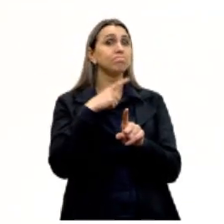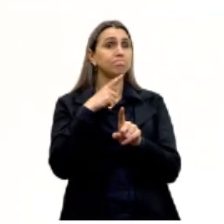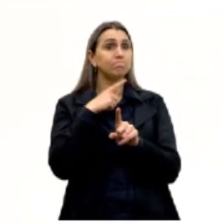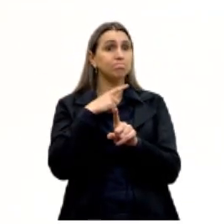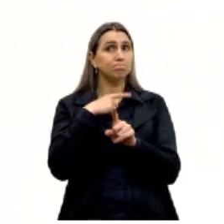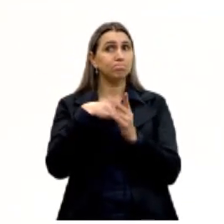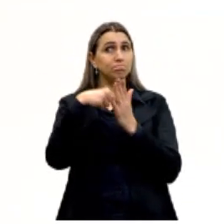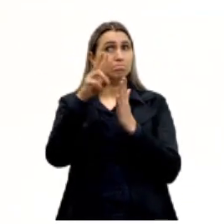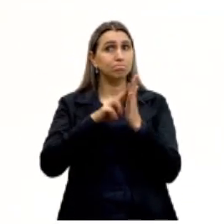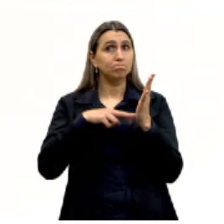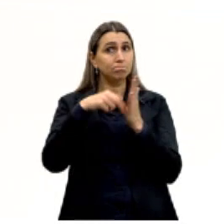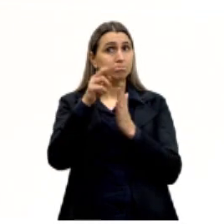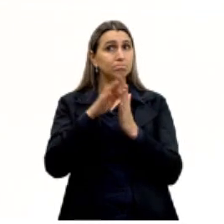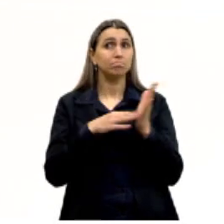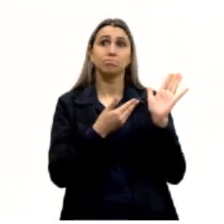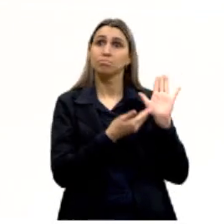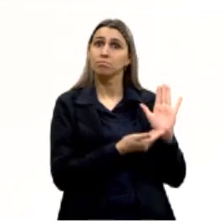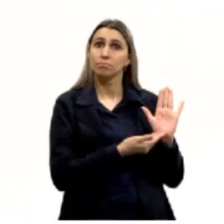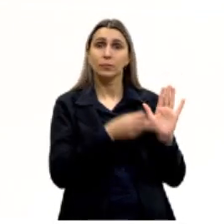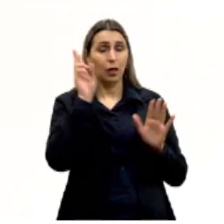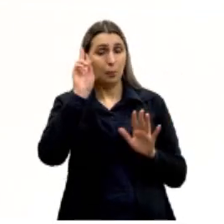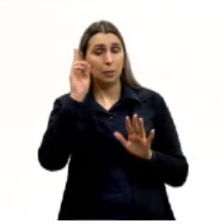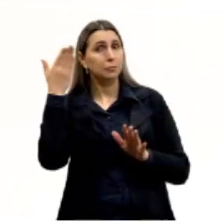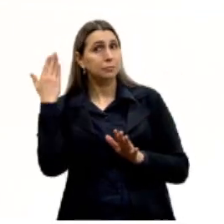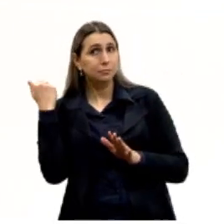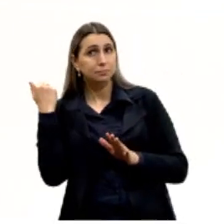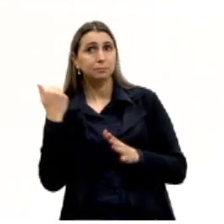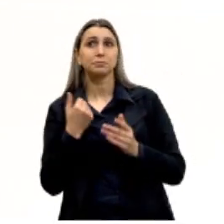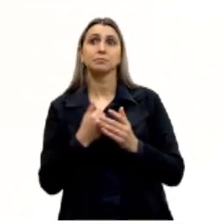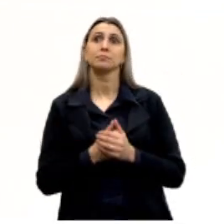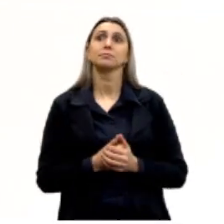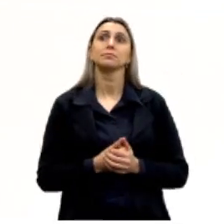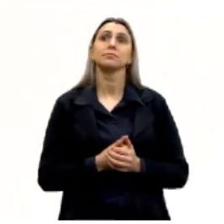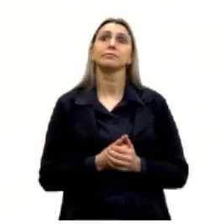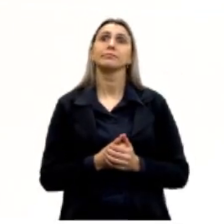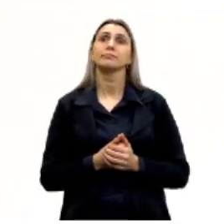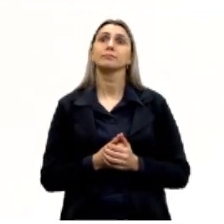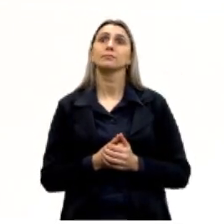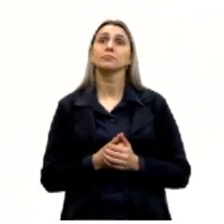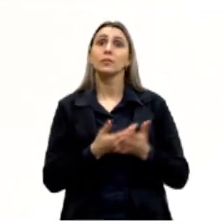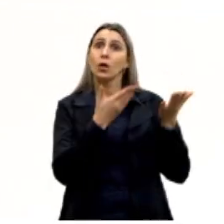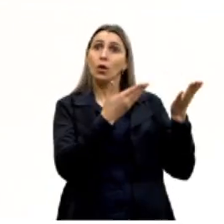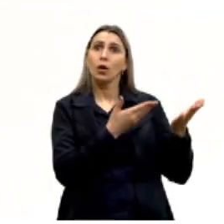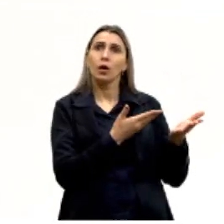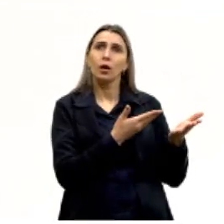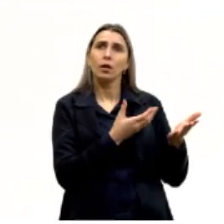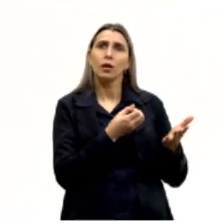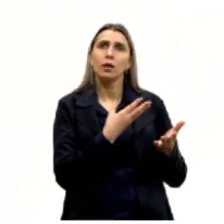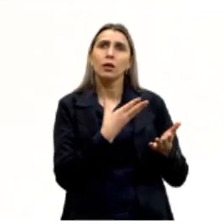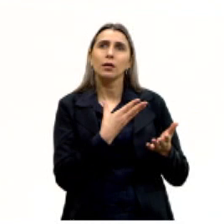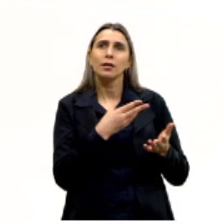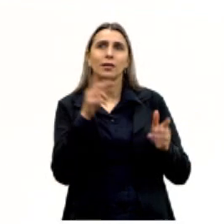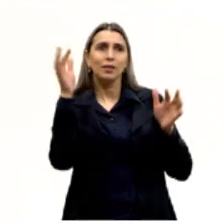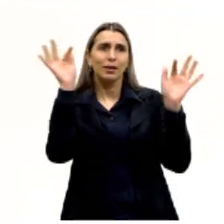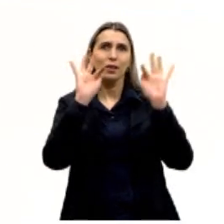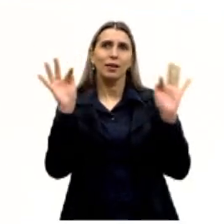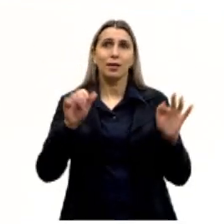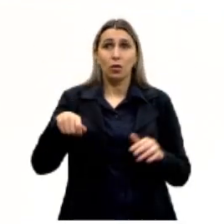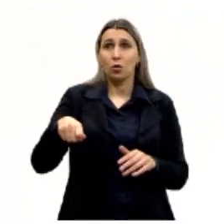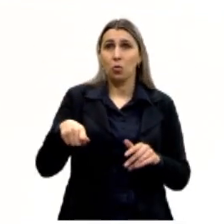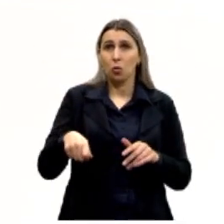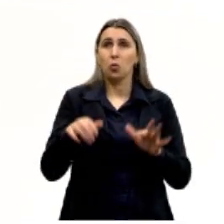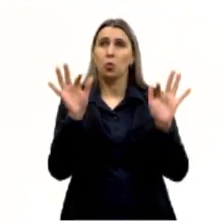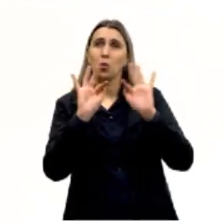fazendo um remember tá e olha só meu povo bengaladas risos